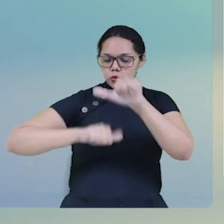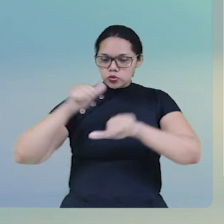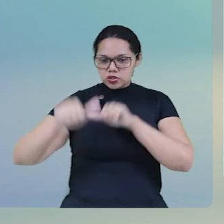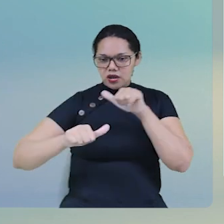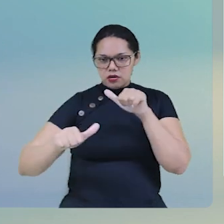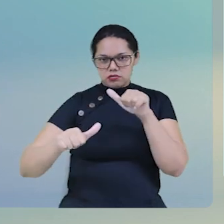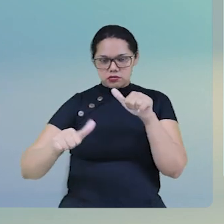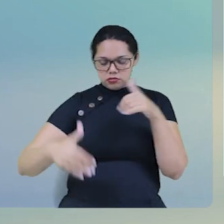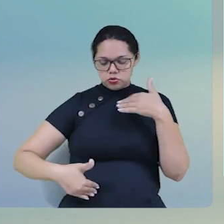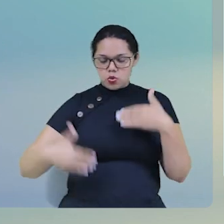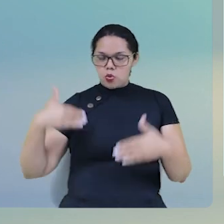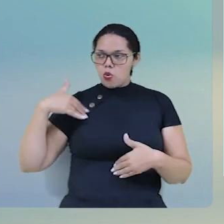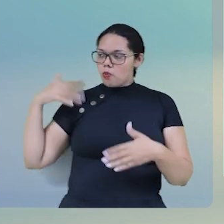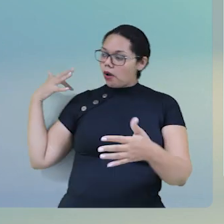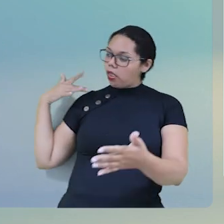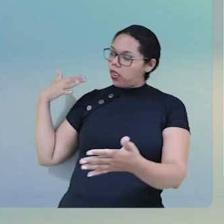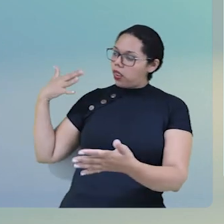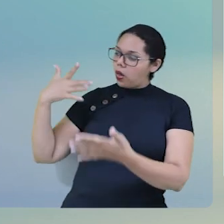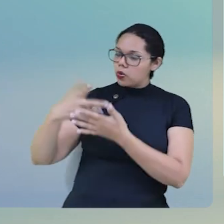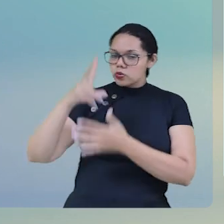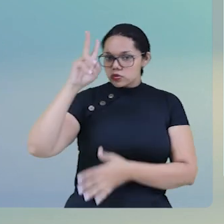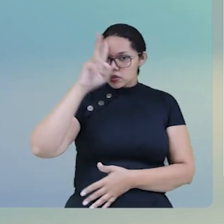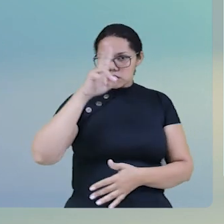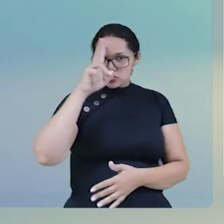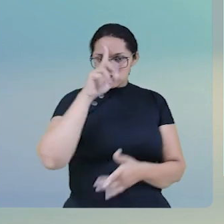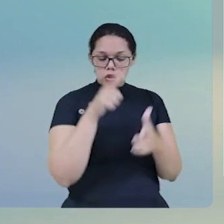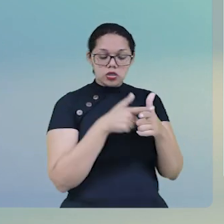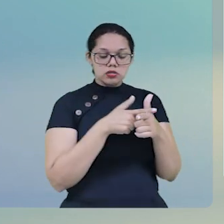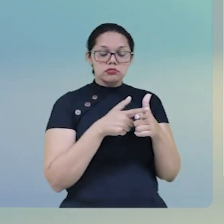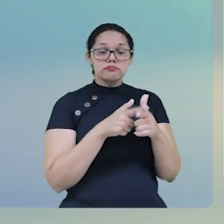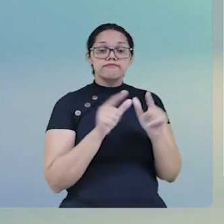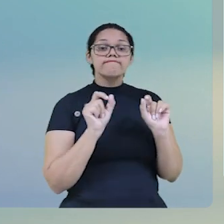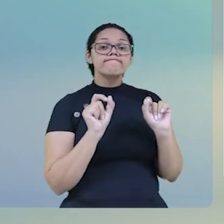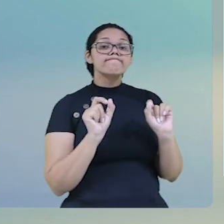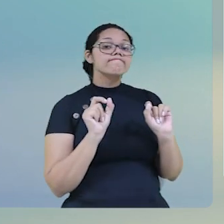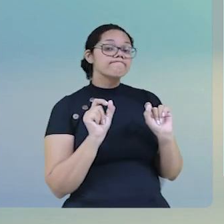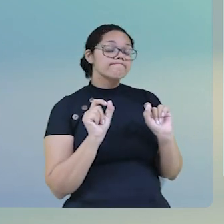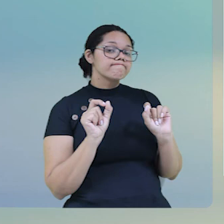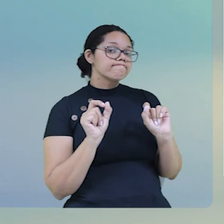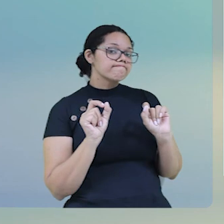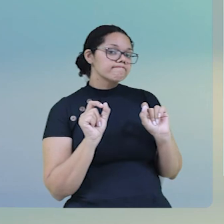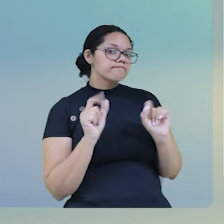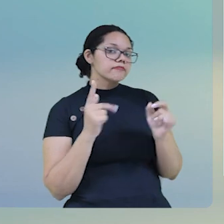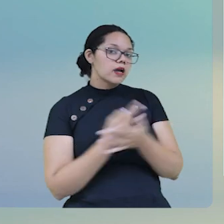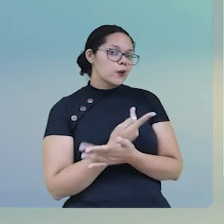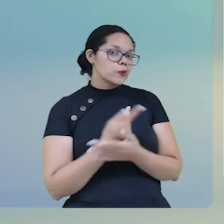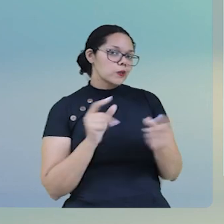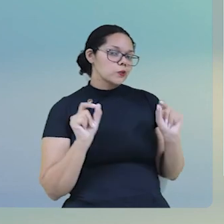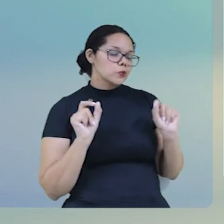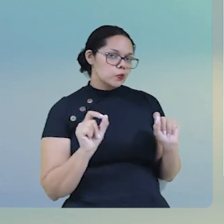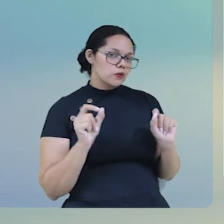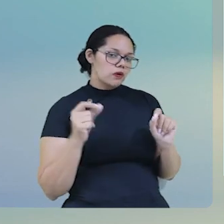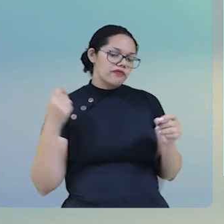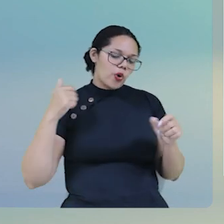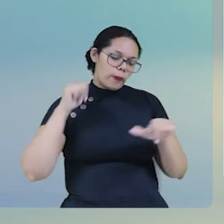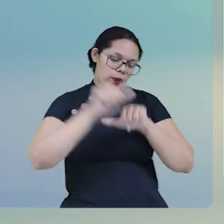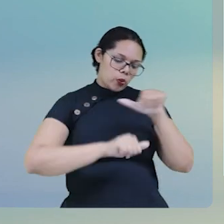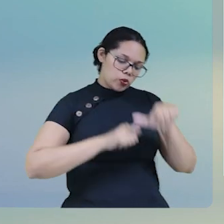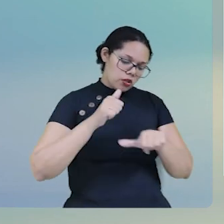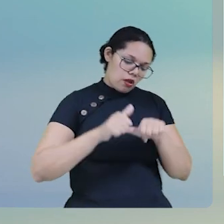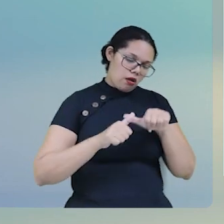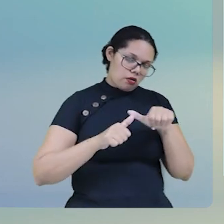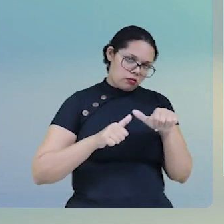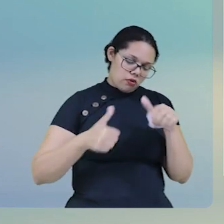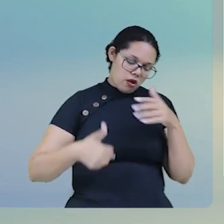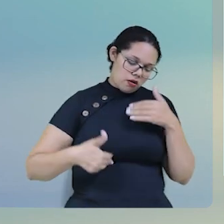representações sobre o corpo ao longo da história são provenientes de quê? as representações do corpo foram mudando ao longo da